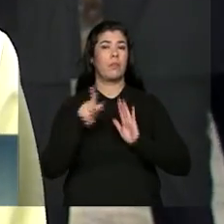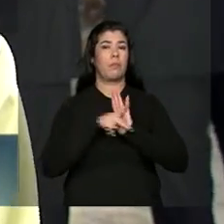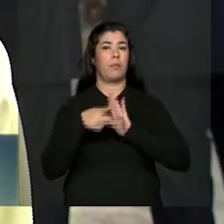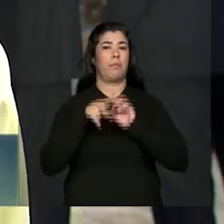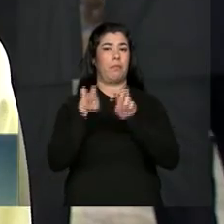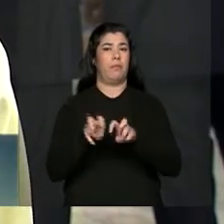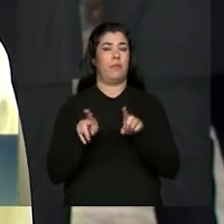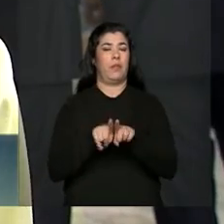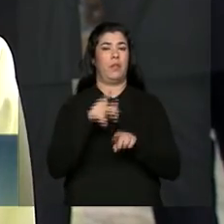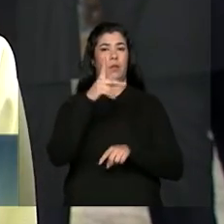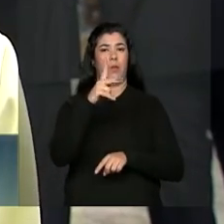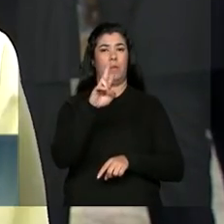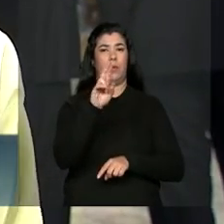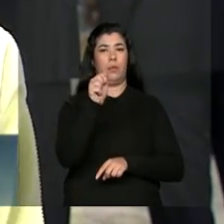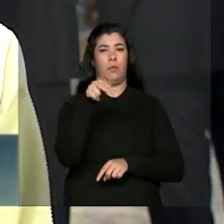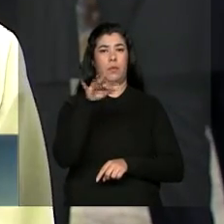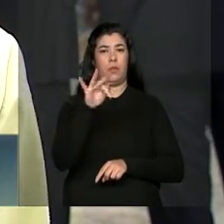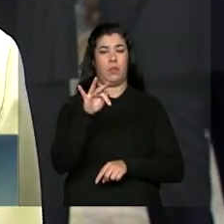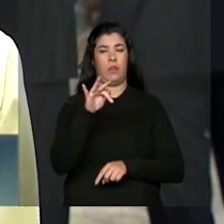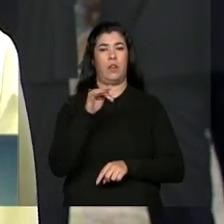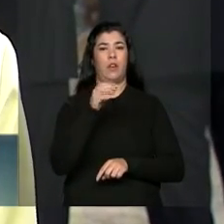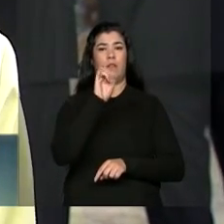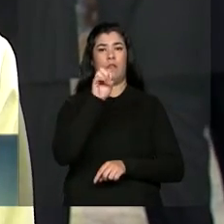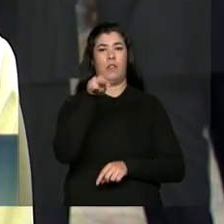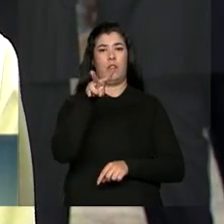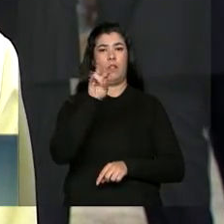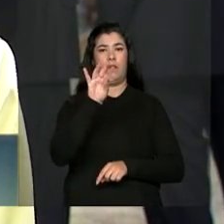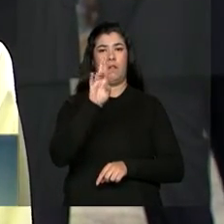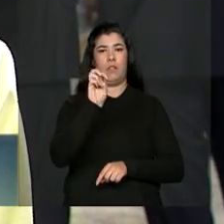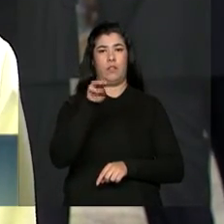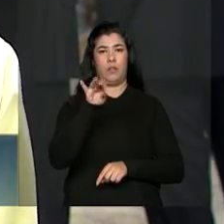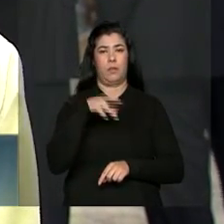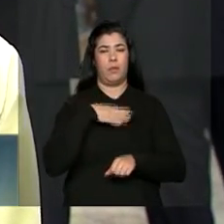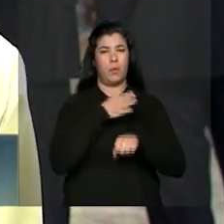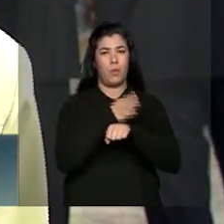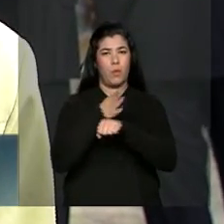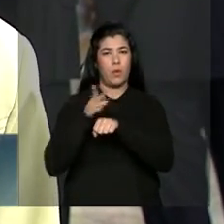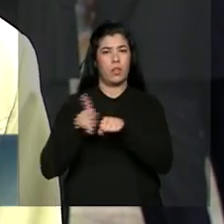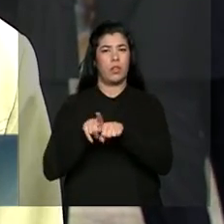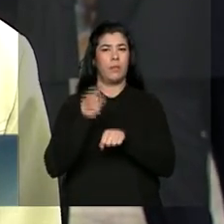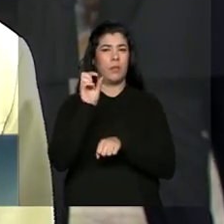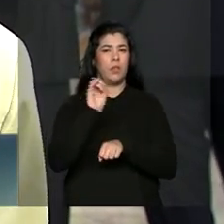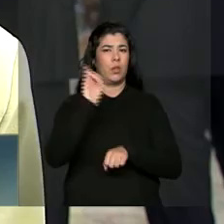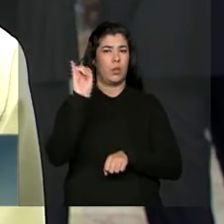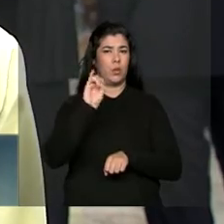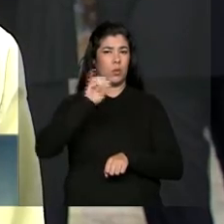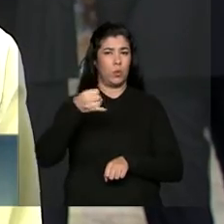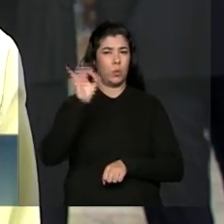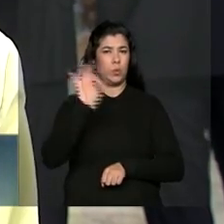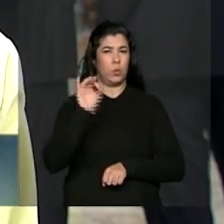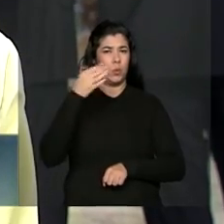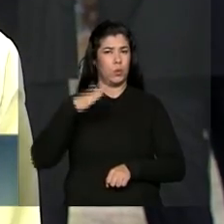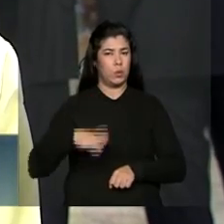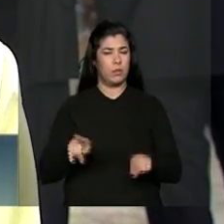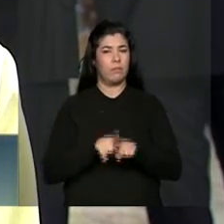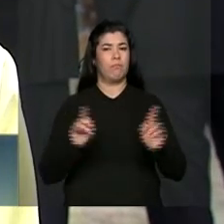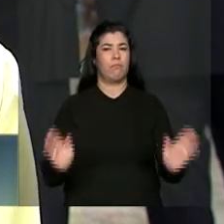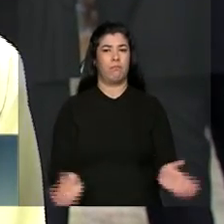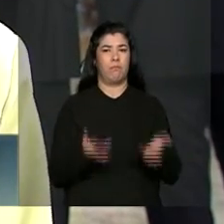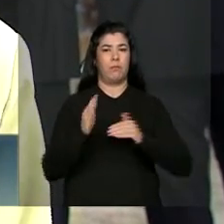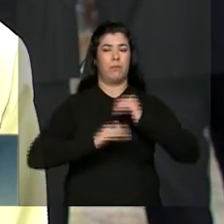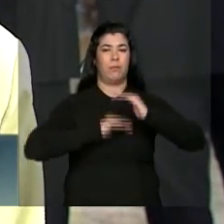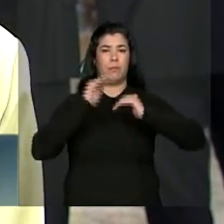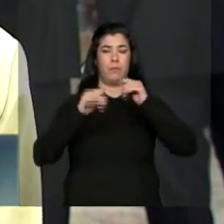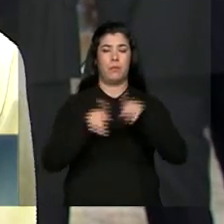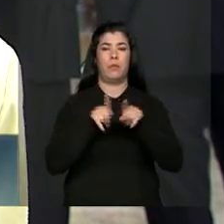O Pronaf Investimento, por exemplo, que é uma linha de crédito específica, também com juros baixos, é voltado para estimular esse